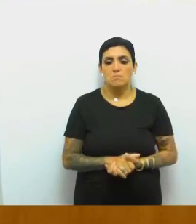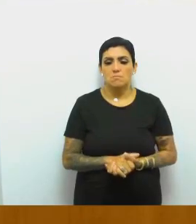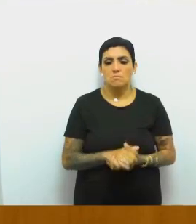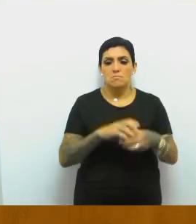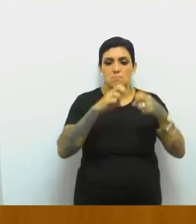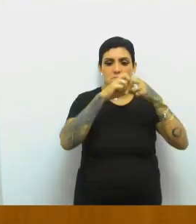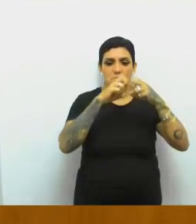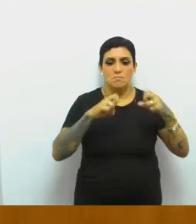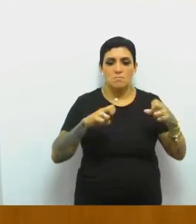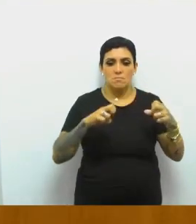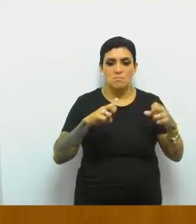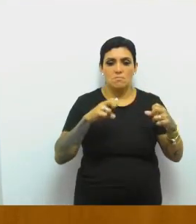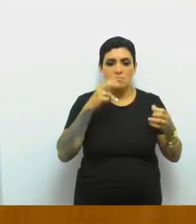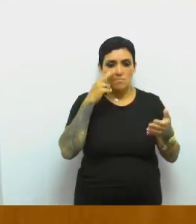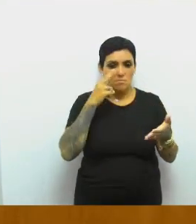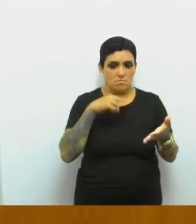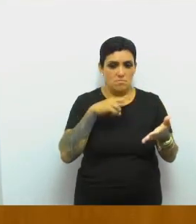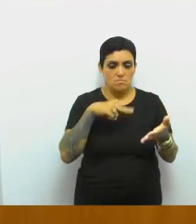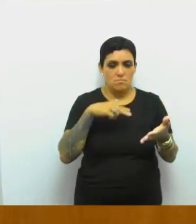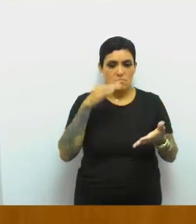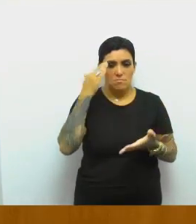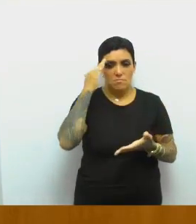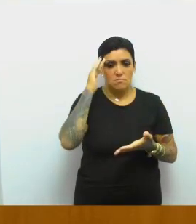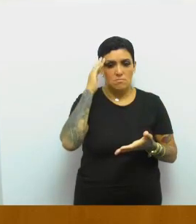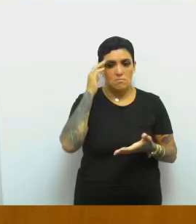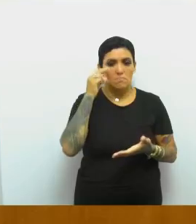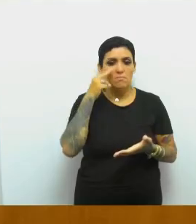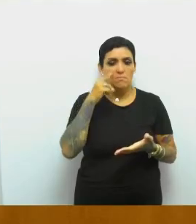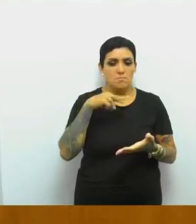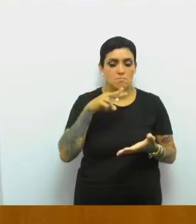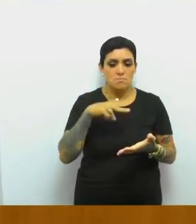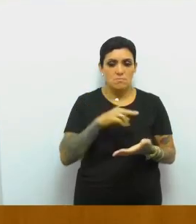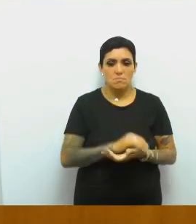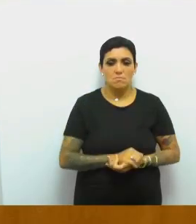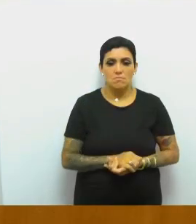para que a gente pudesse ciência e ler também. E